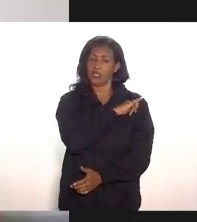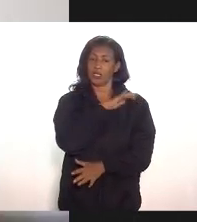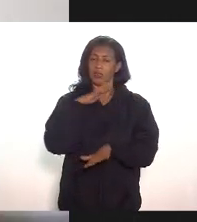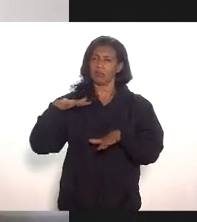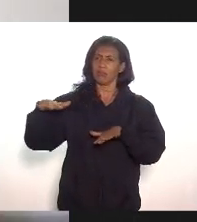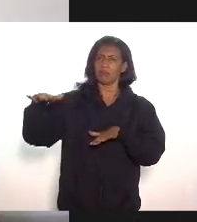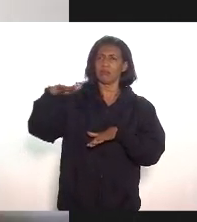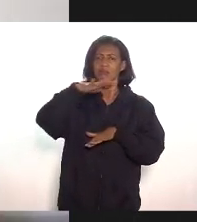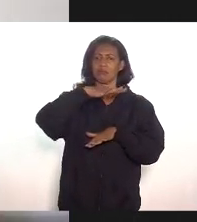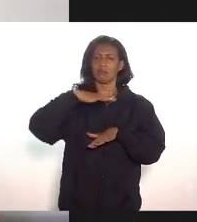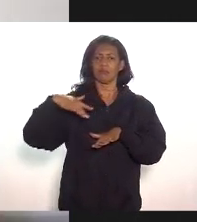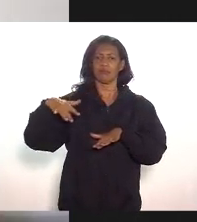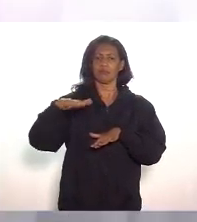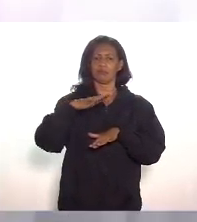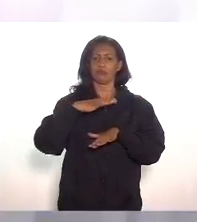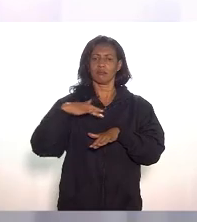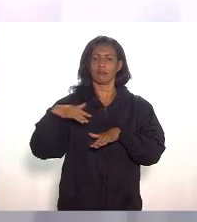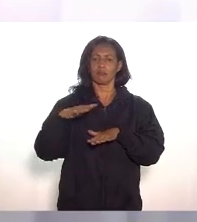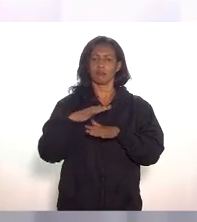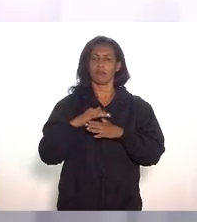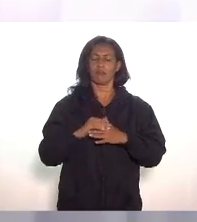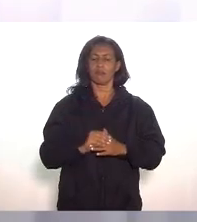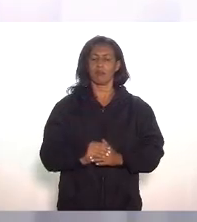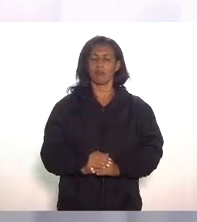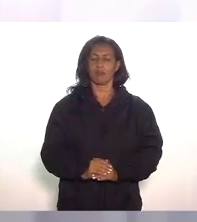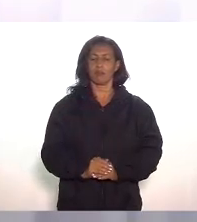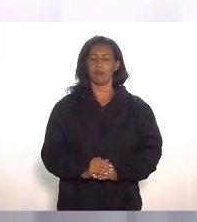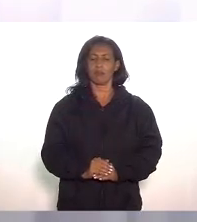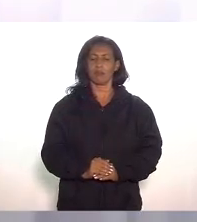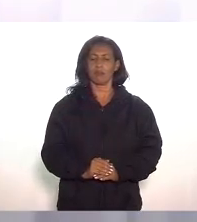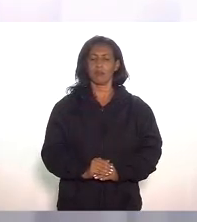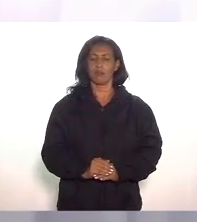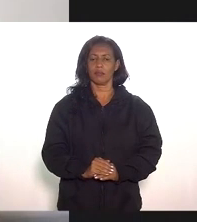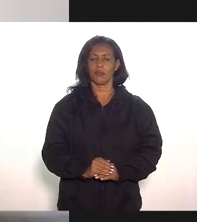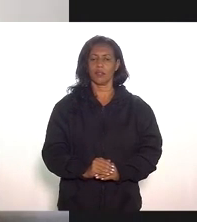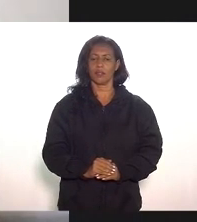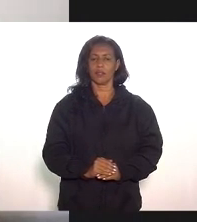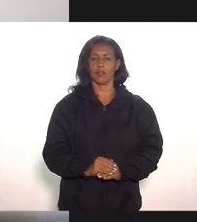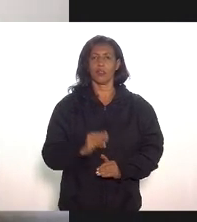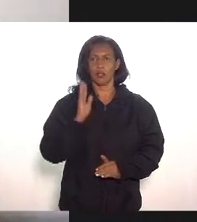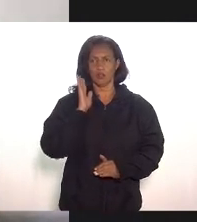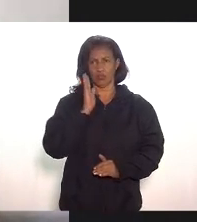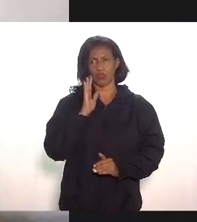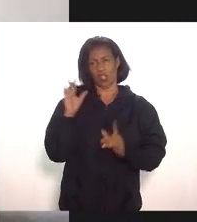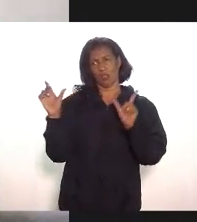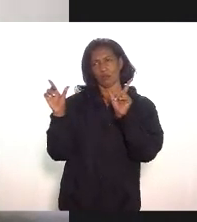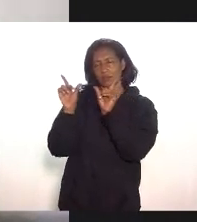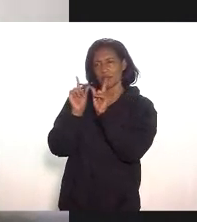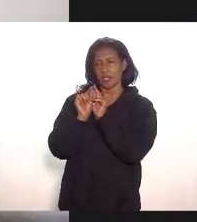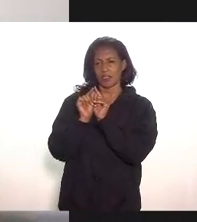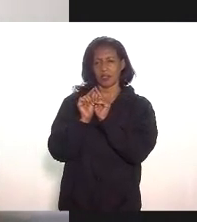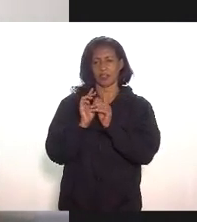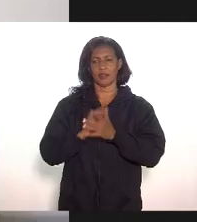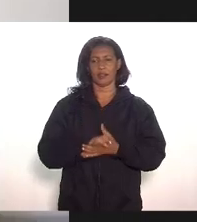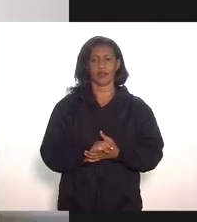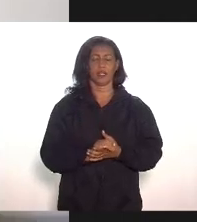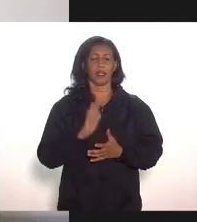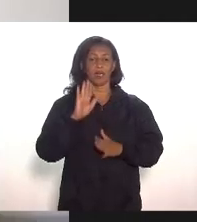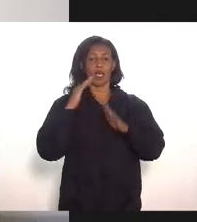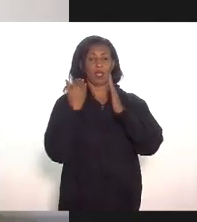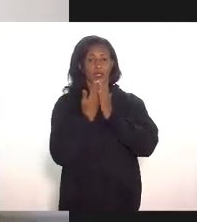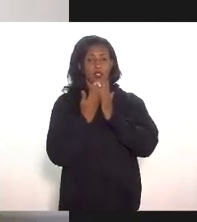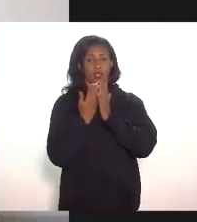escolas foram para colocadas, concluir, inclusive... Pois não, senhora presidenta, já estou concluindo. As